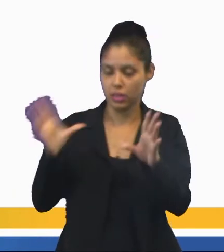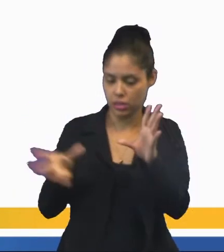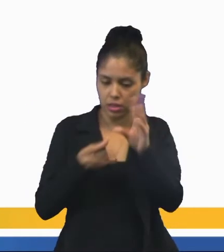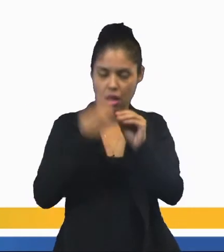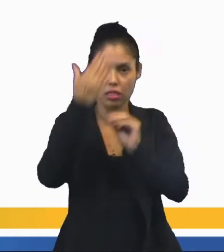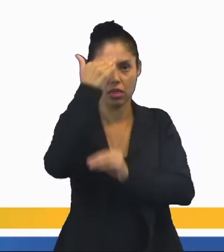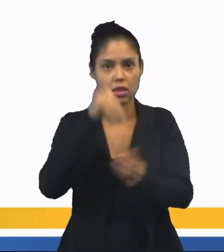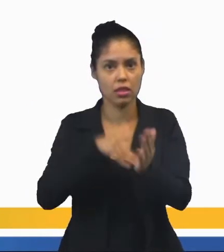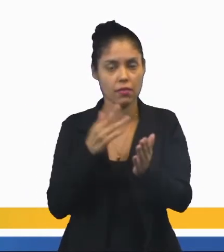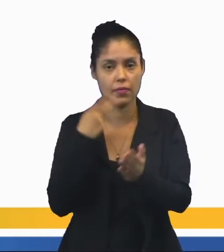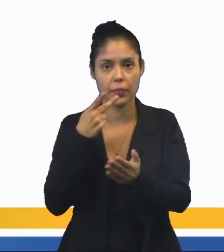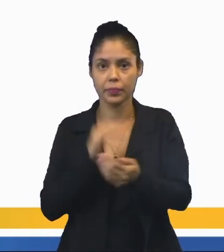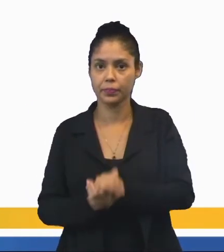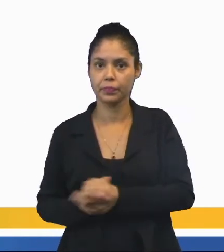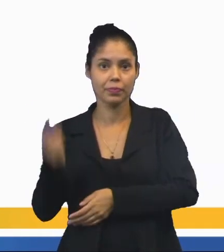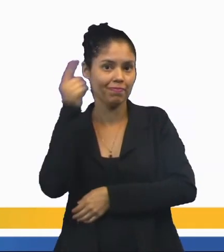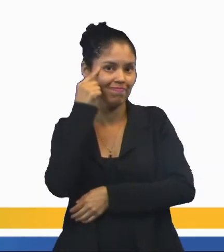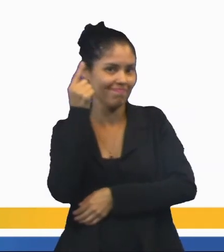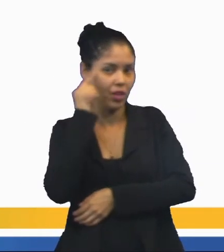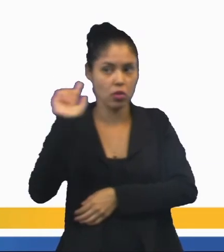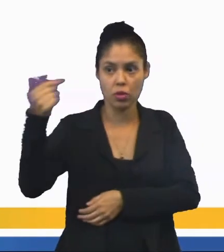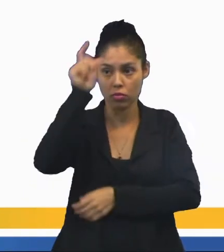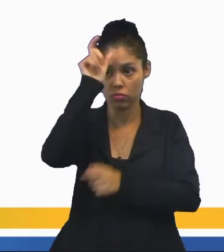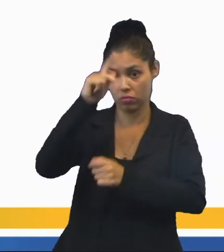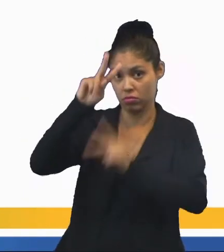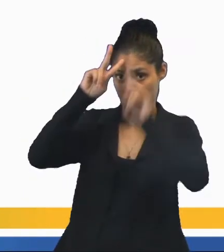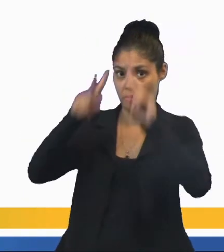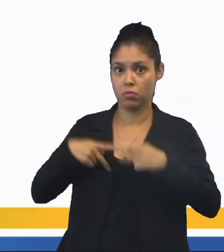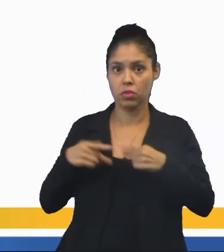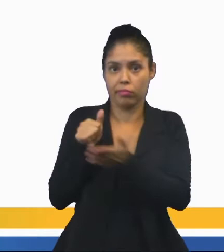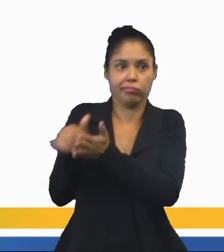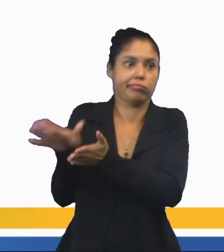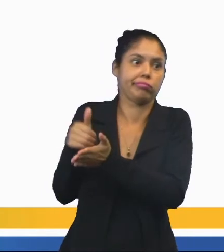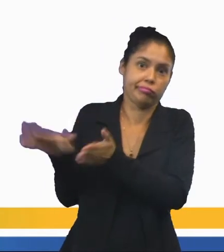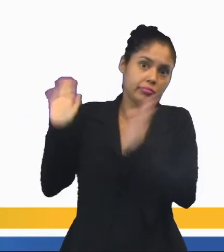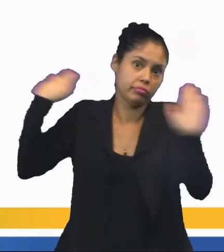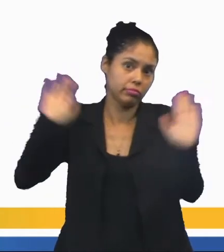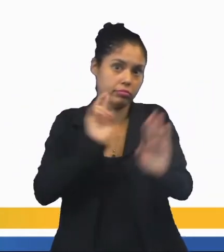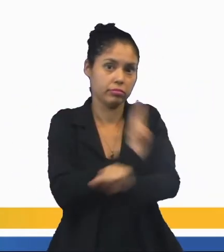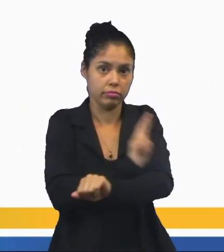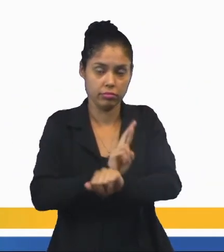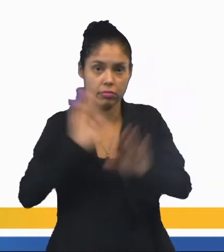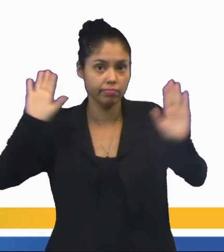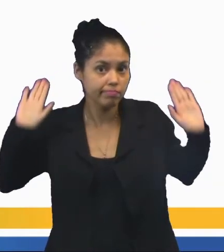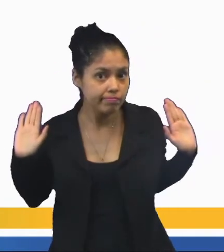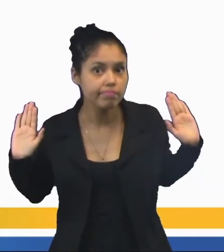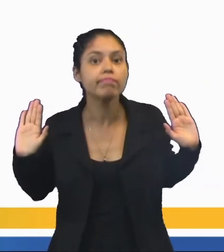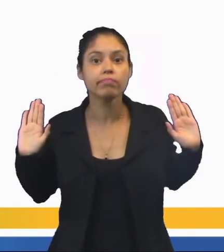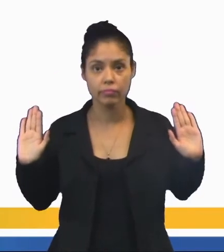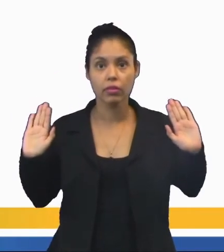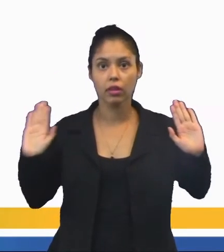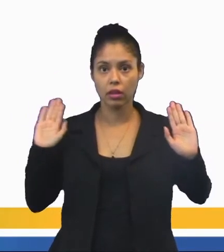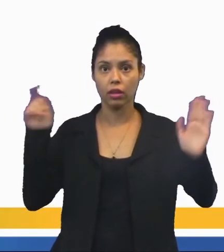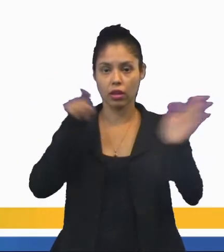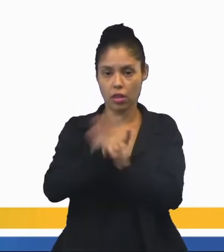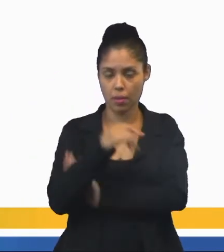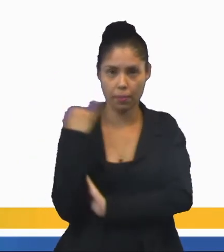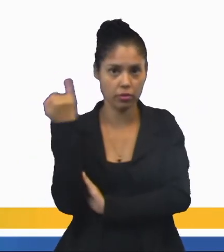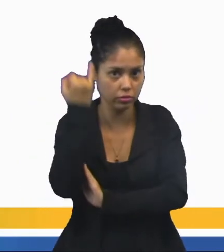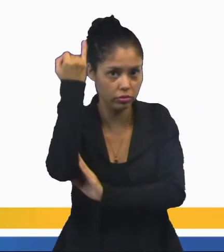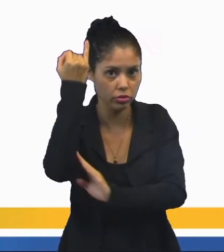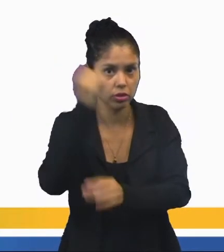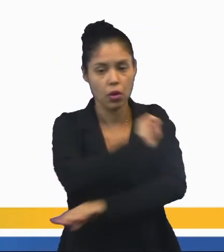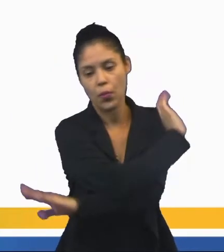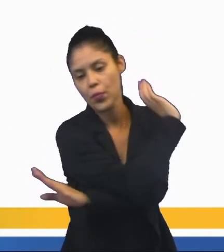pode até dizer que uma religião que não pensa no valor do ser humano deixou de ser, não é? Então, essa questão é importante. O meio